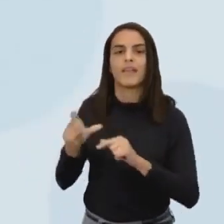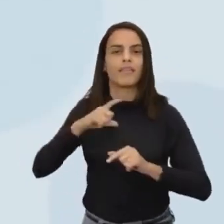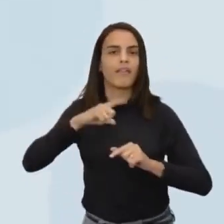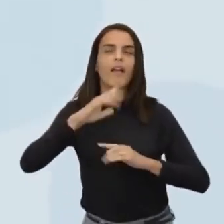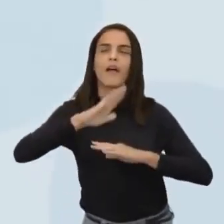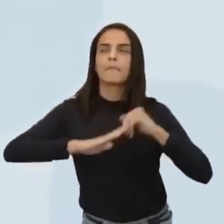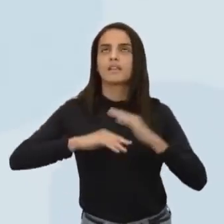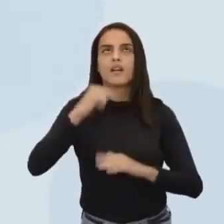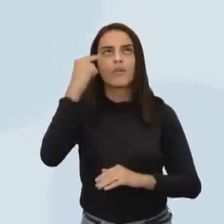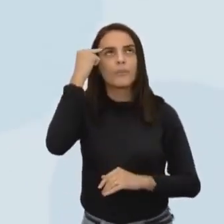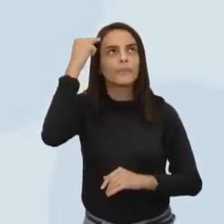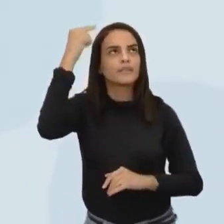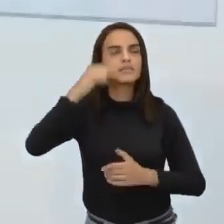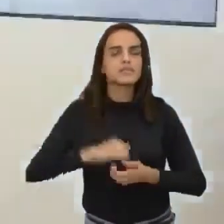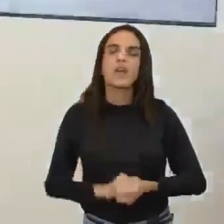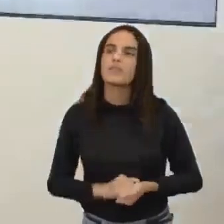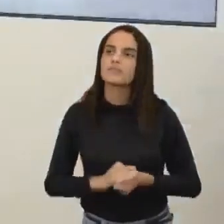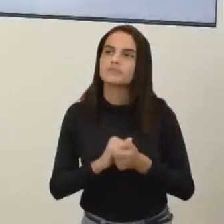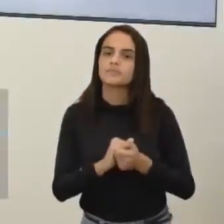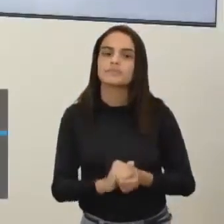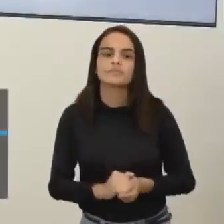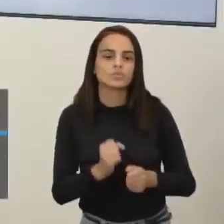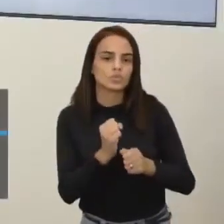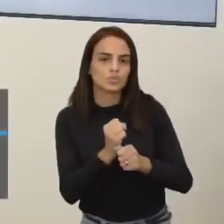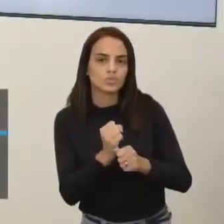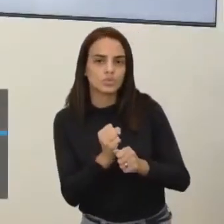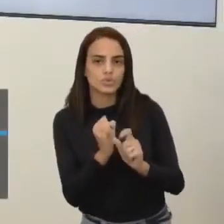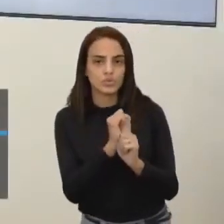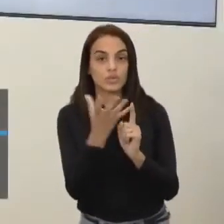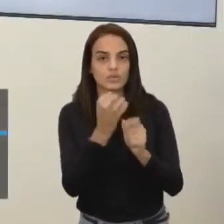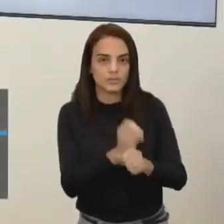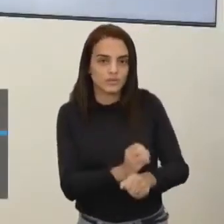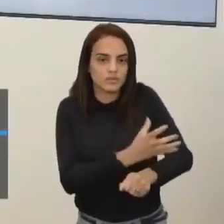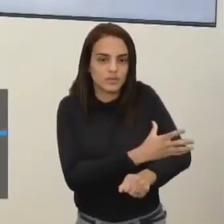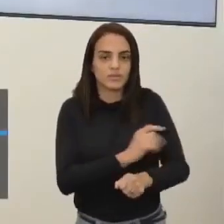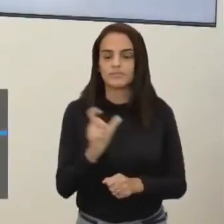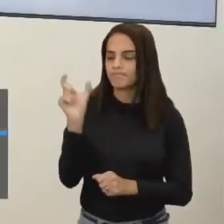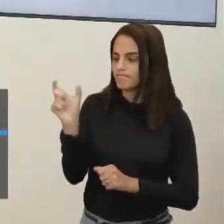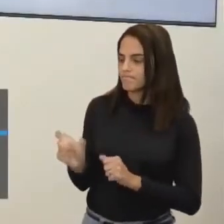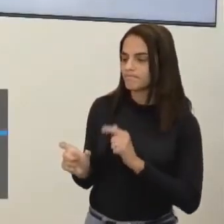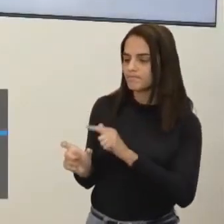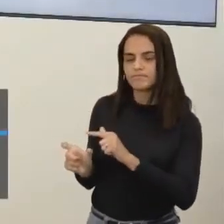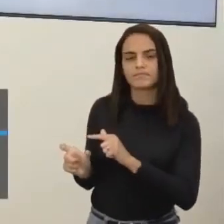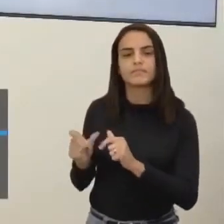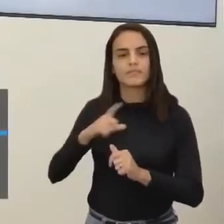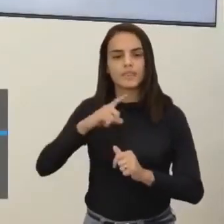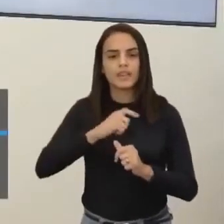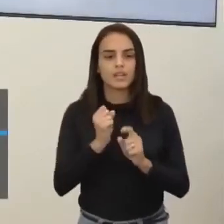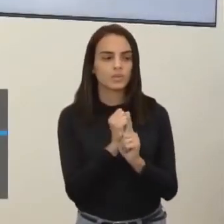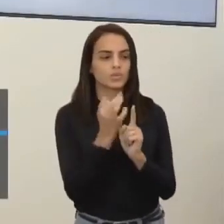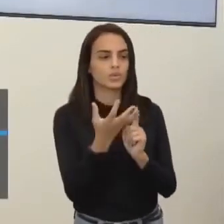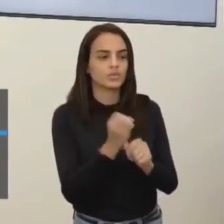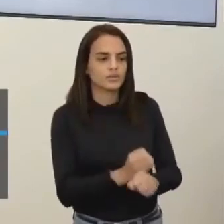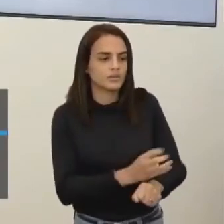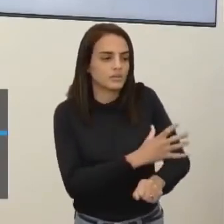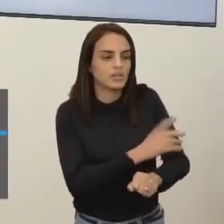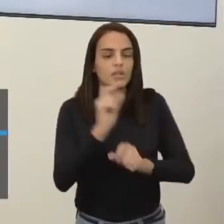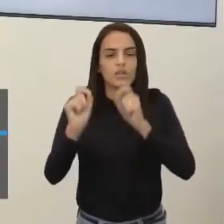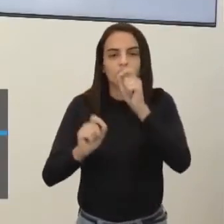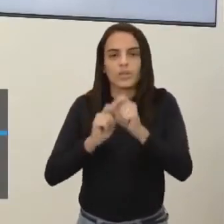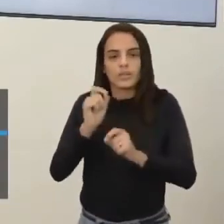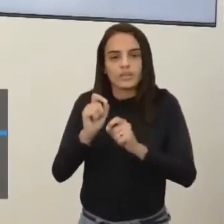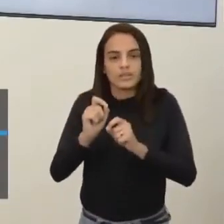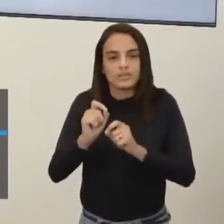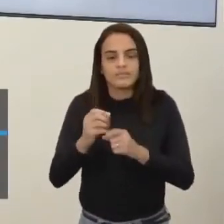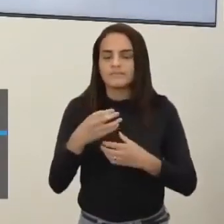vamos pensar numa competência socioemocional. Seu personagem tem a competência socioemocional da empatia. Ele é